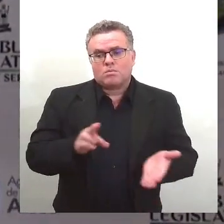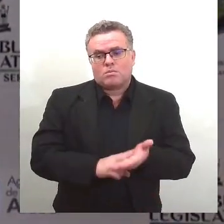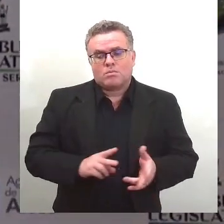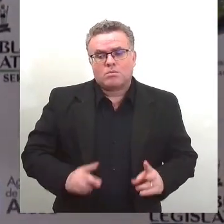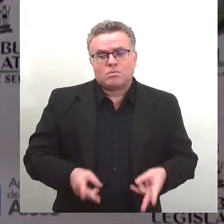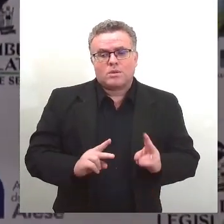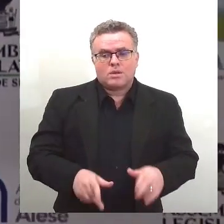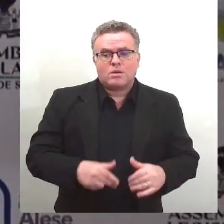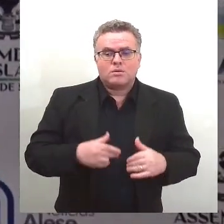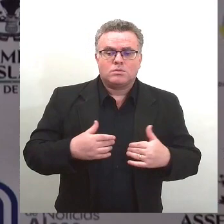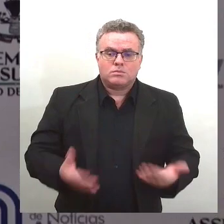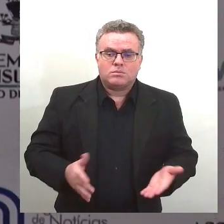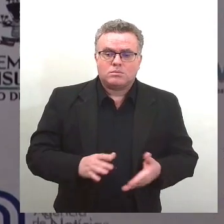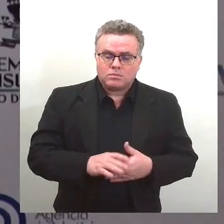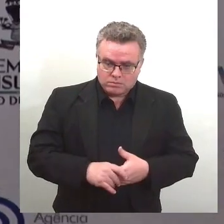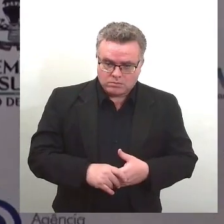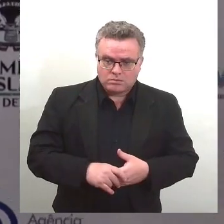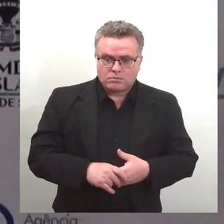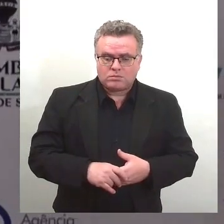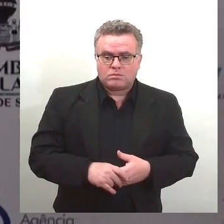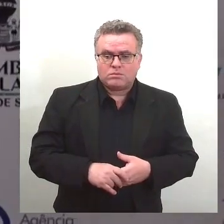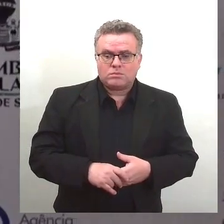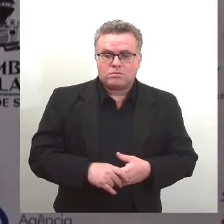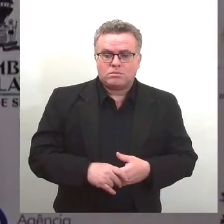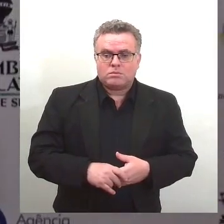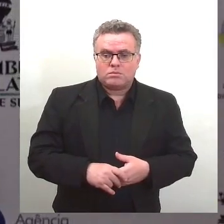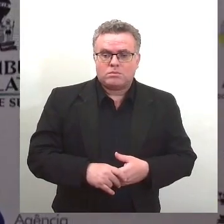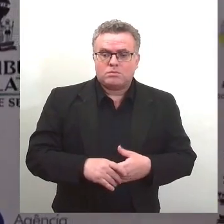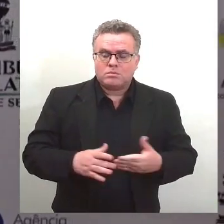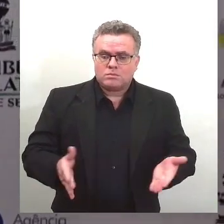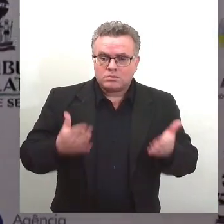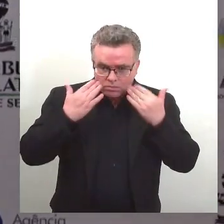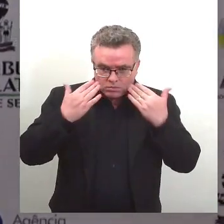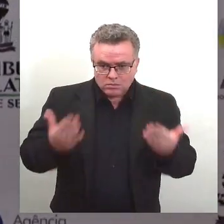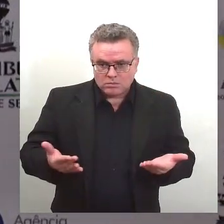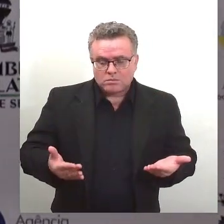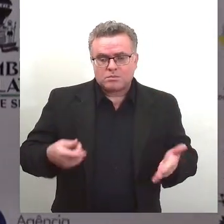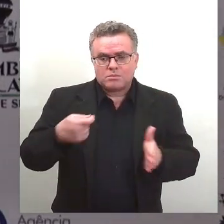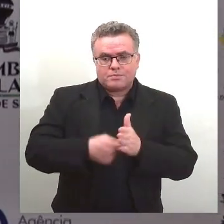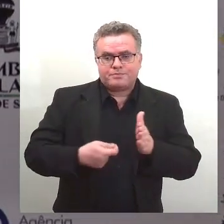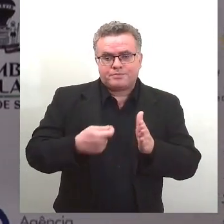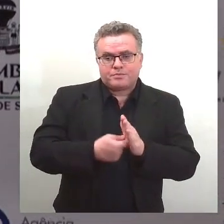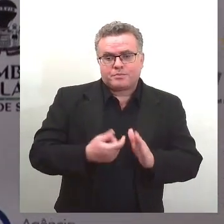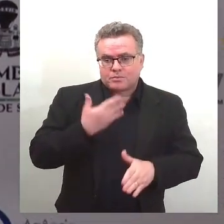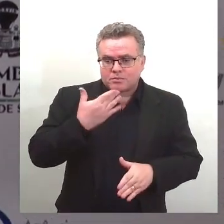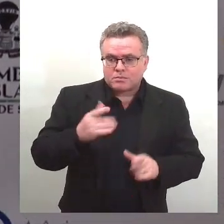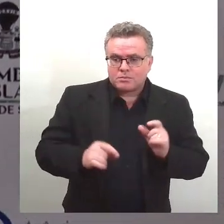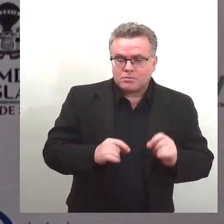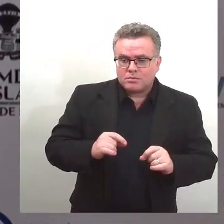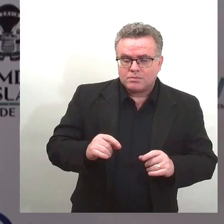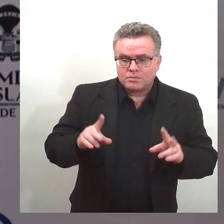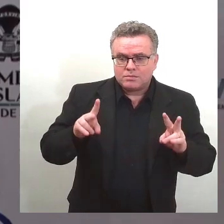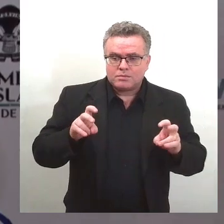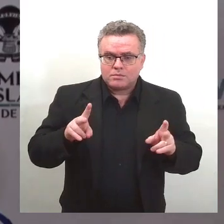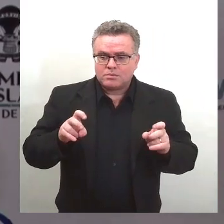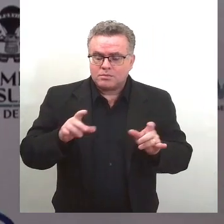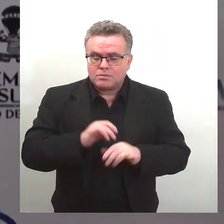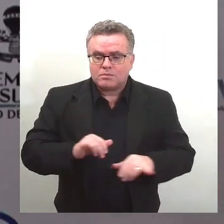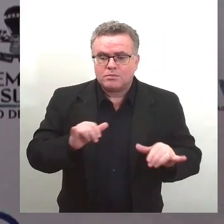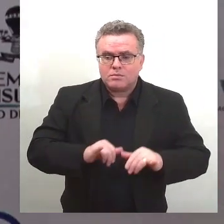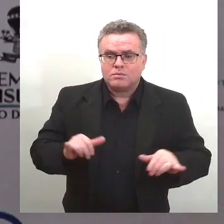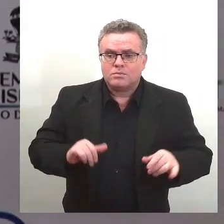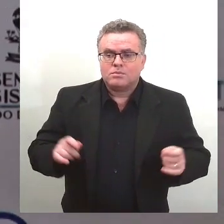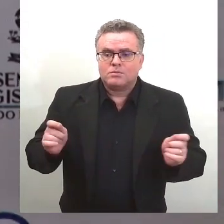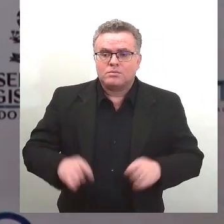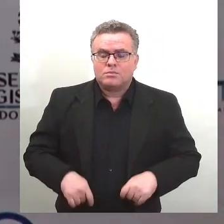diante, né, de várias reivindicações a respeito desse assunto, um assunto que foi trazido no grande expediente pelo